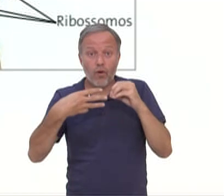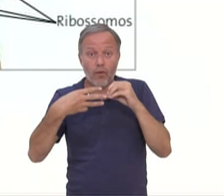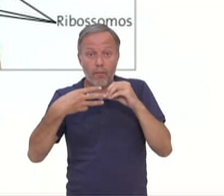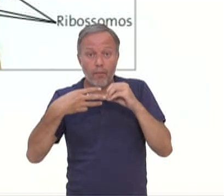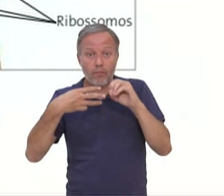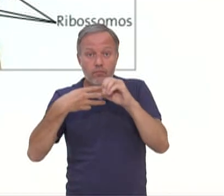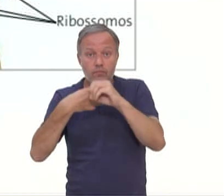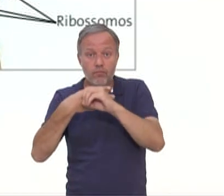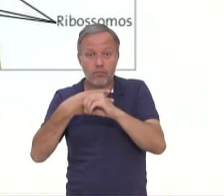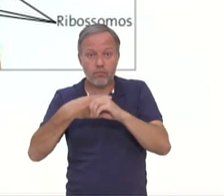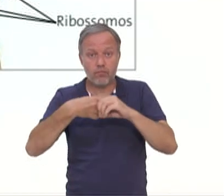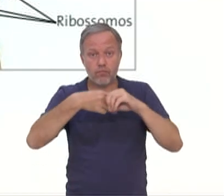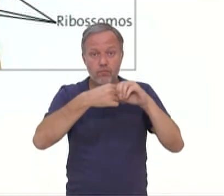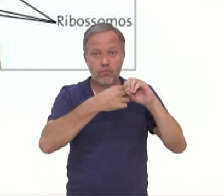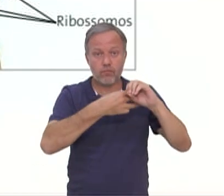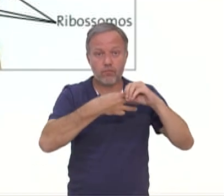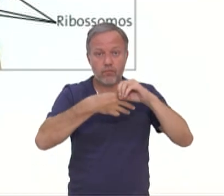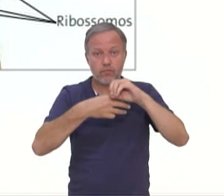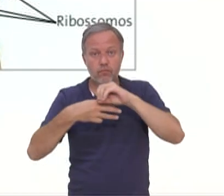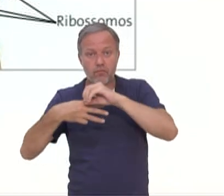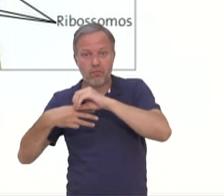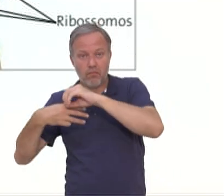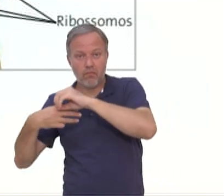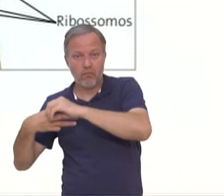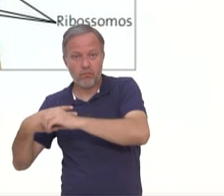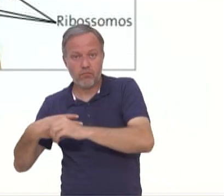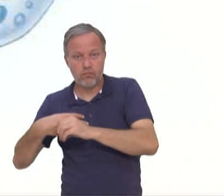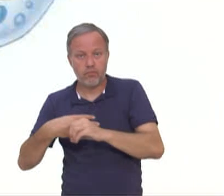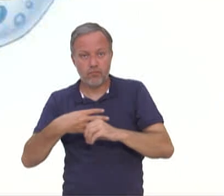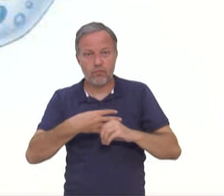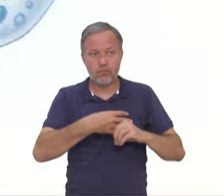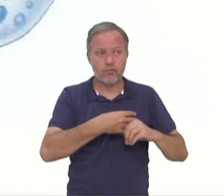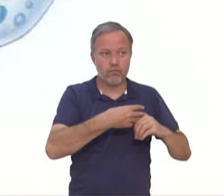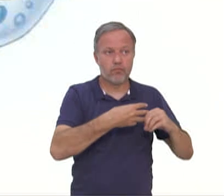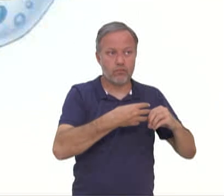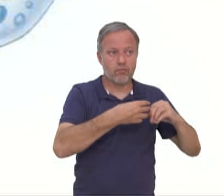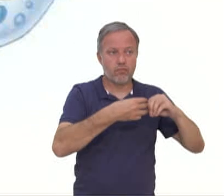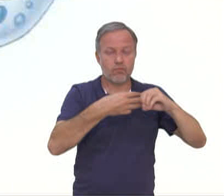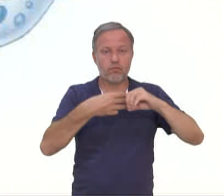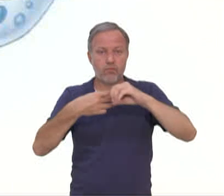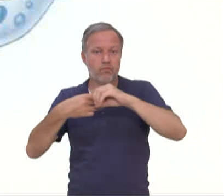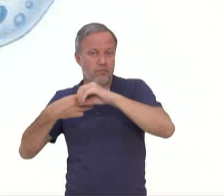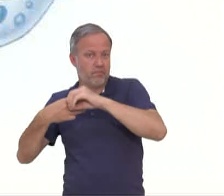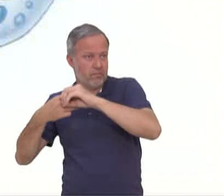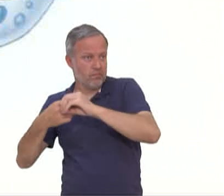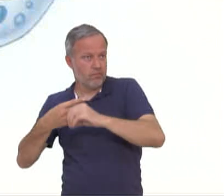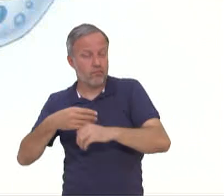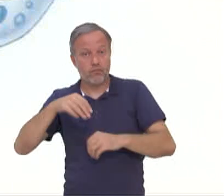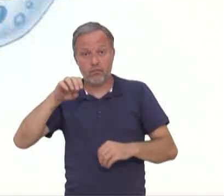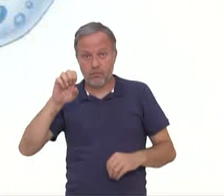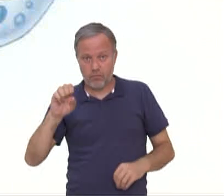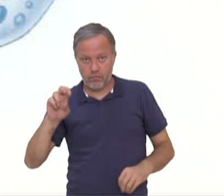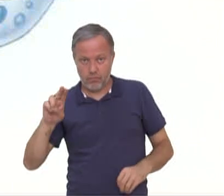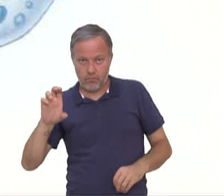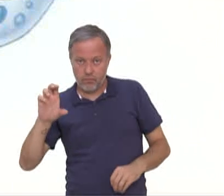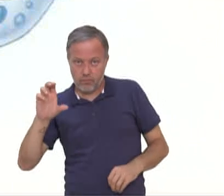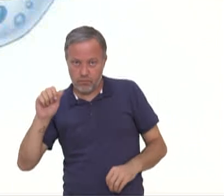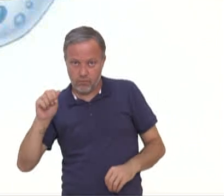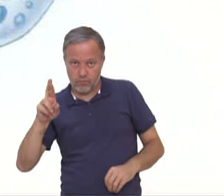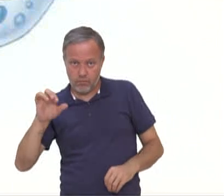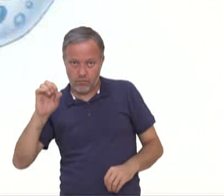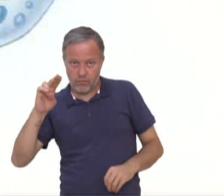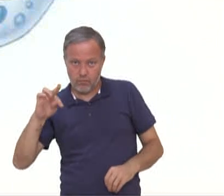citoplasma. Então, o DNA está em contato com o citoplasma. Nas eucariontes, o núcleo está envolvido por